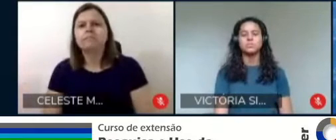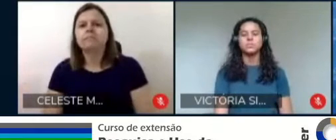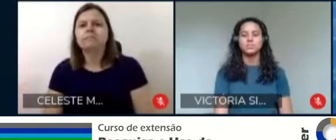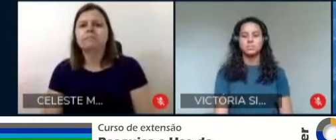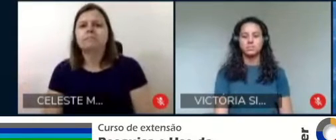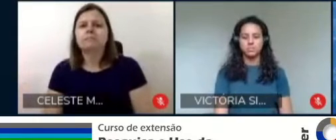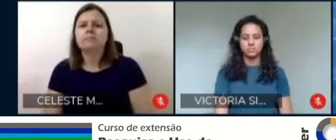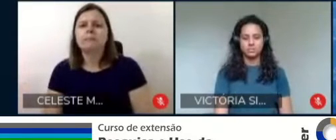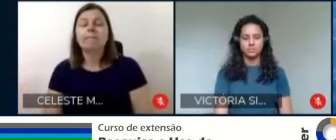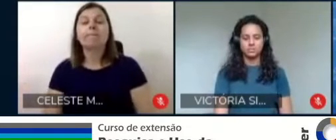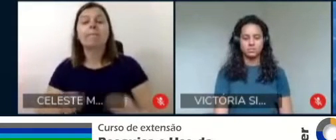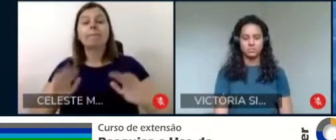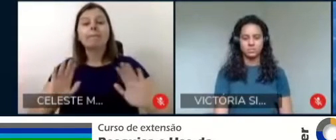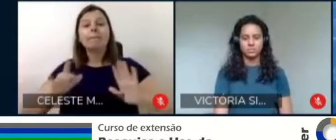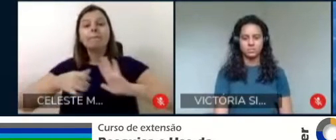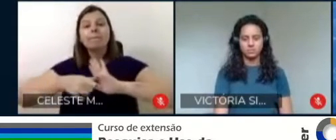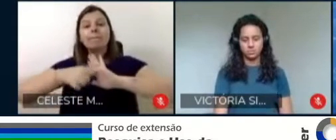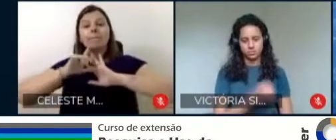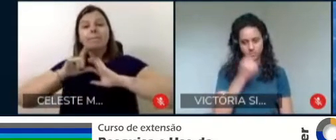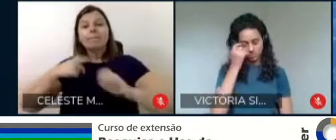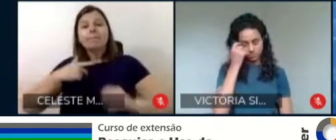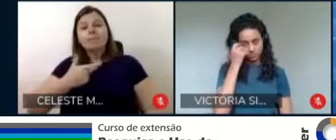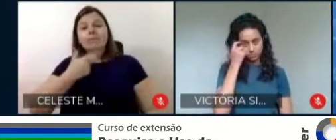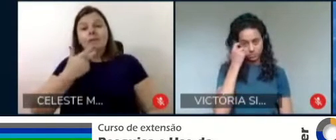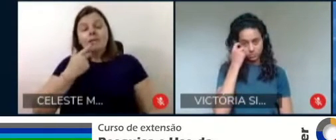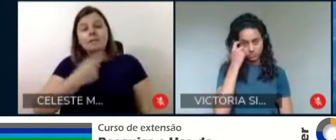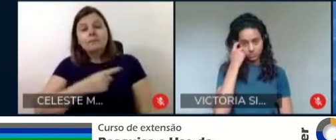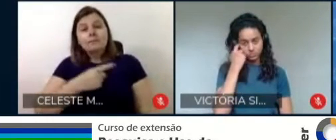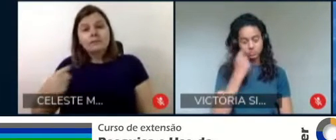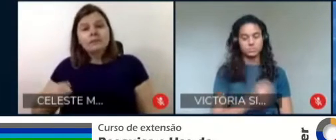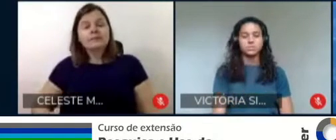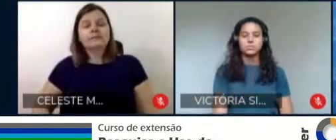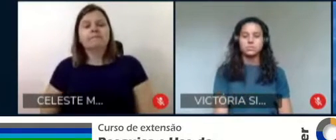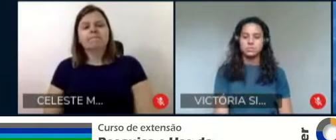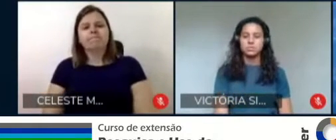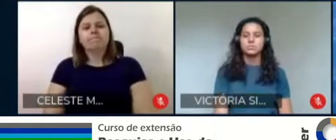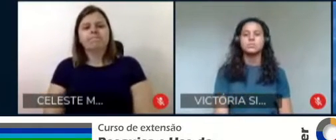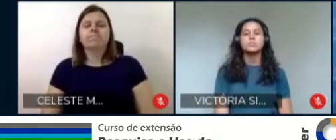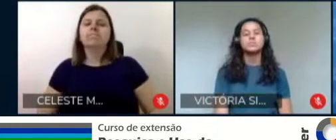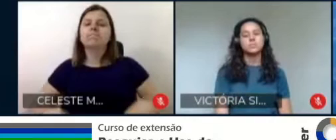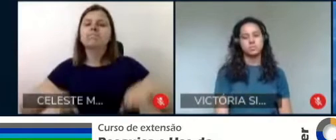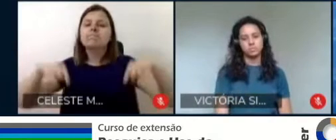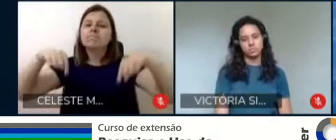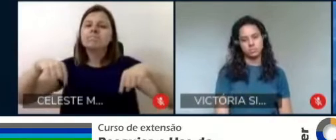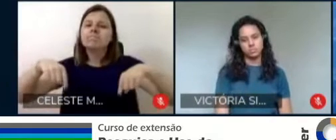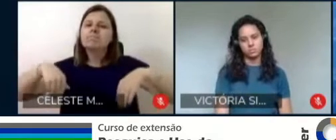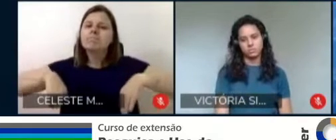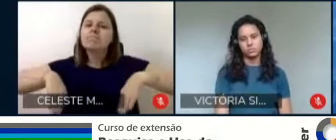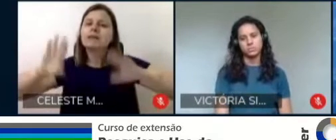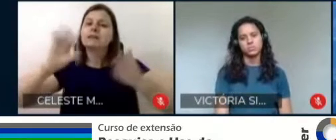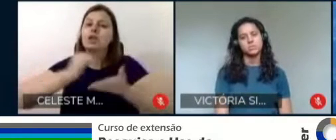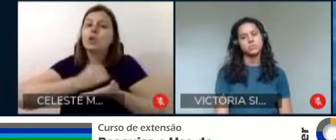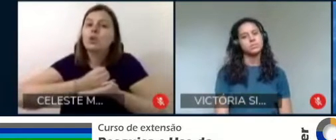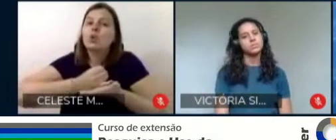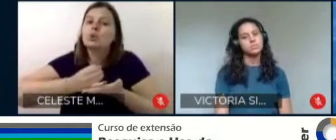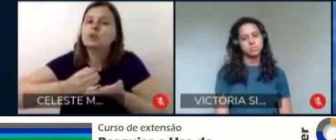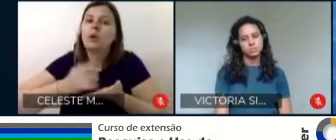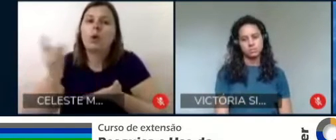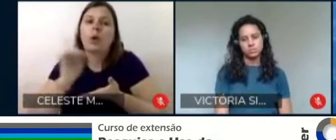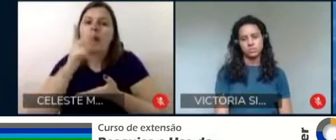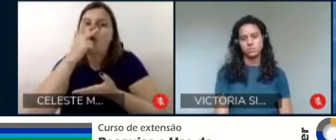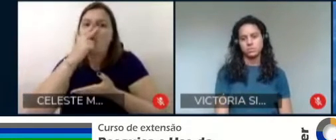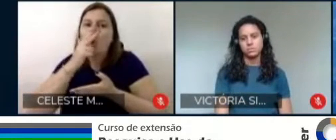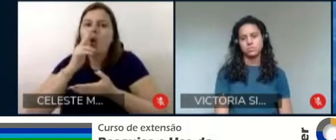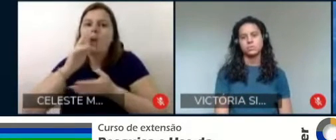Então, como eu estava falando para vocês, é muito mais uma introdução à pesquisa do que introdução às bases de